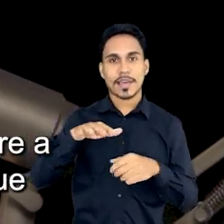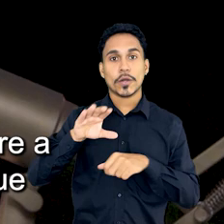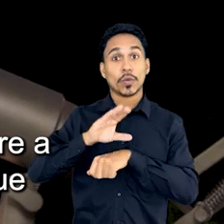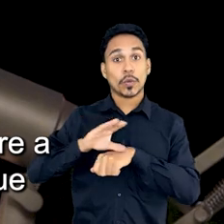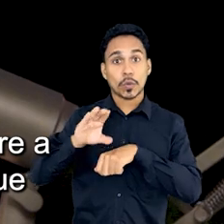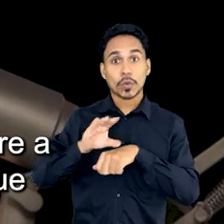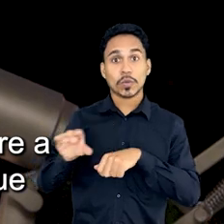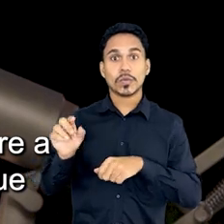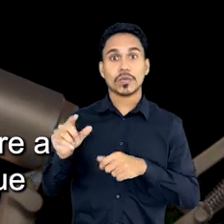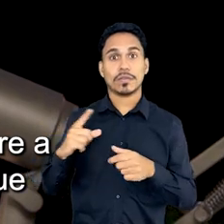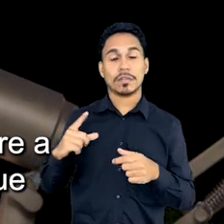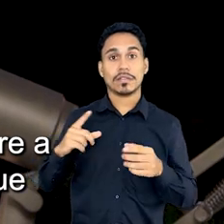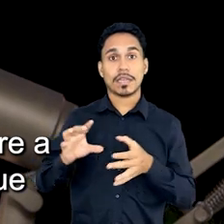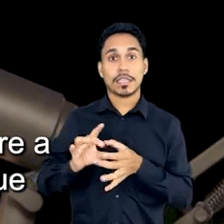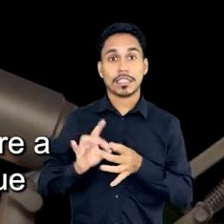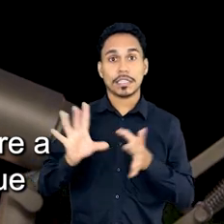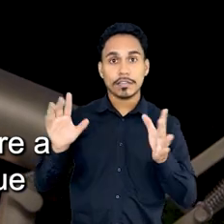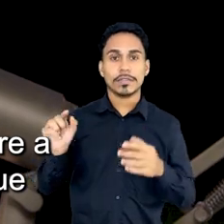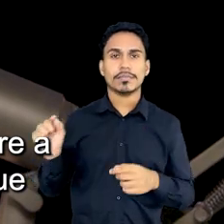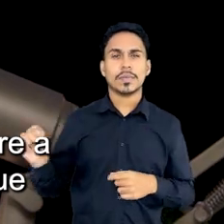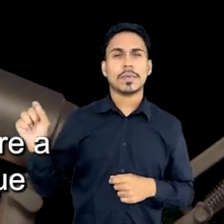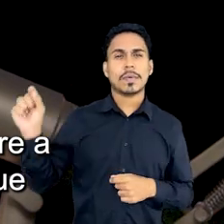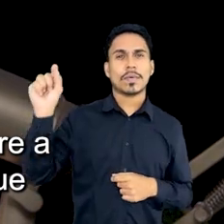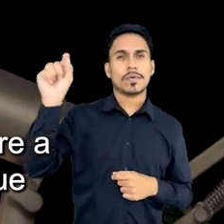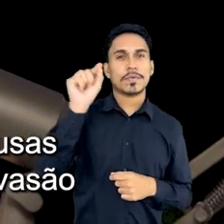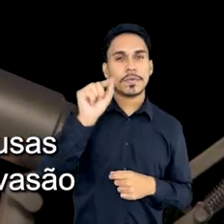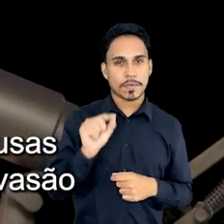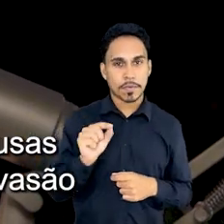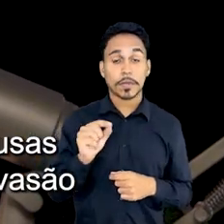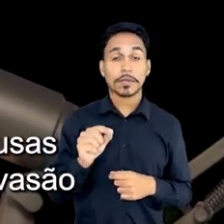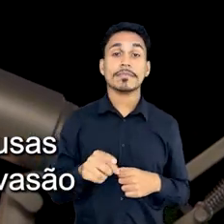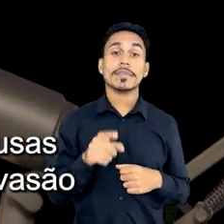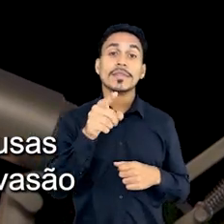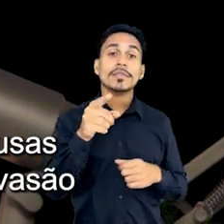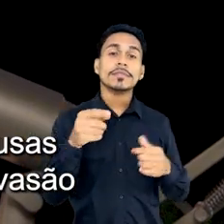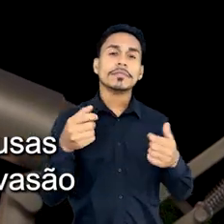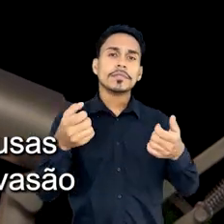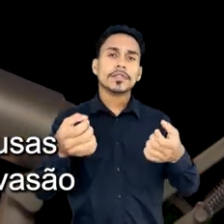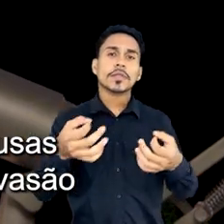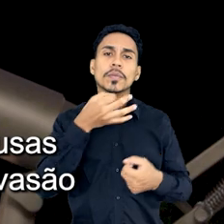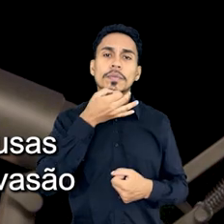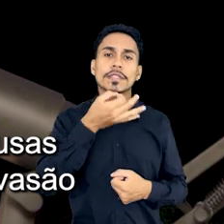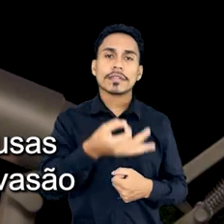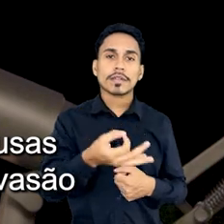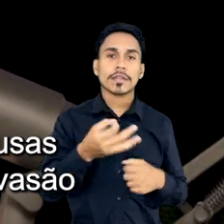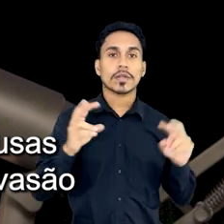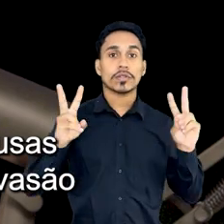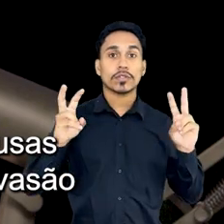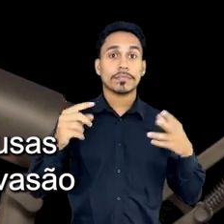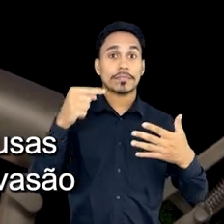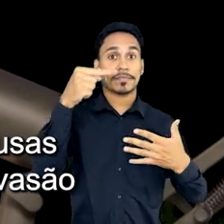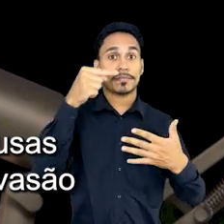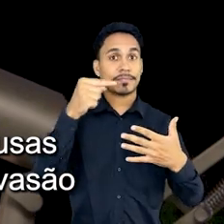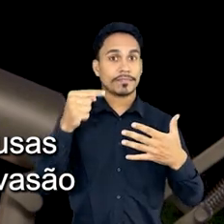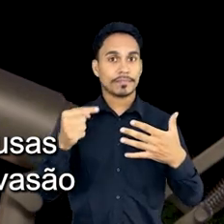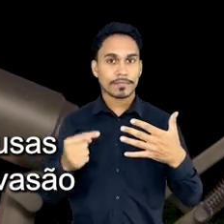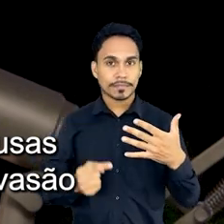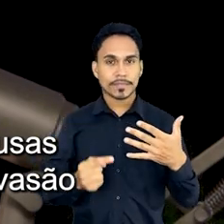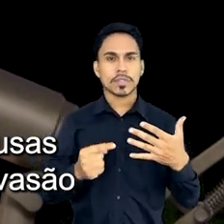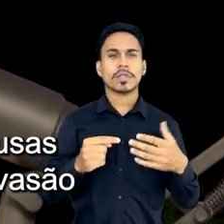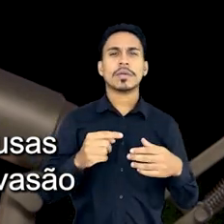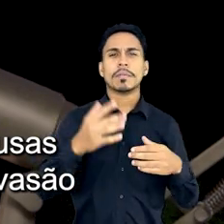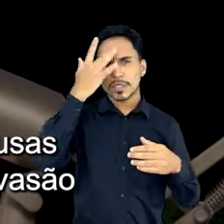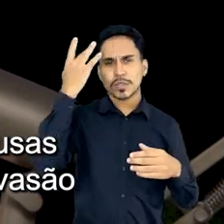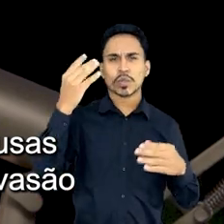das Ofertas de curso hoje na rede e e que comentasse também como você identifica as causas para